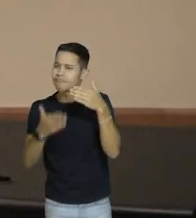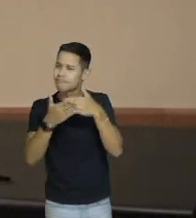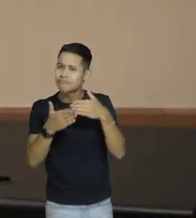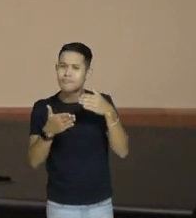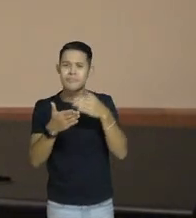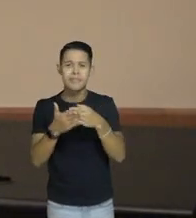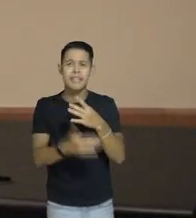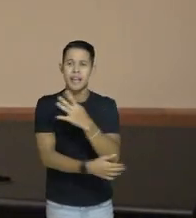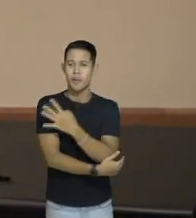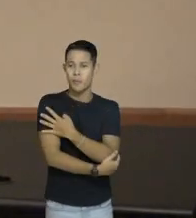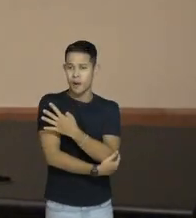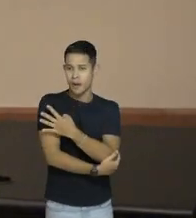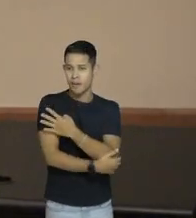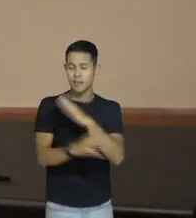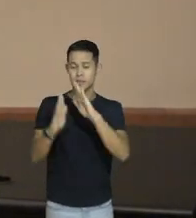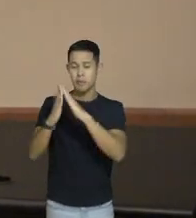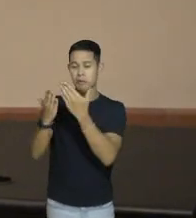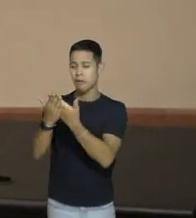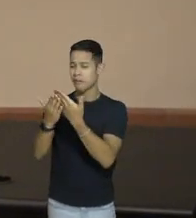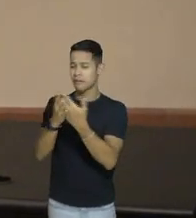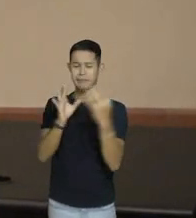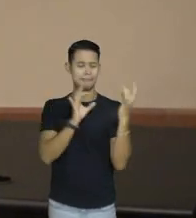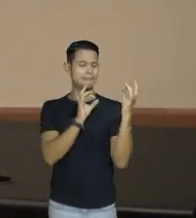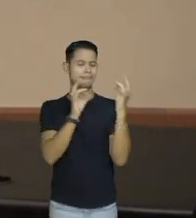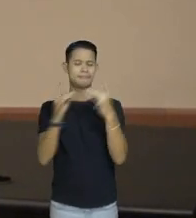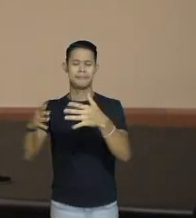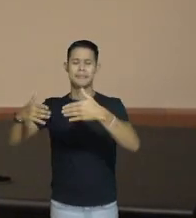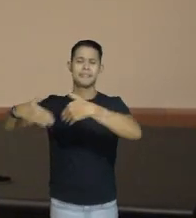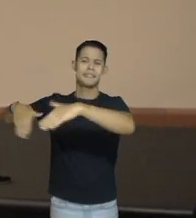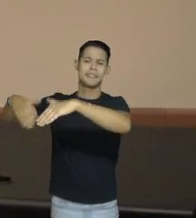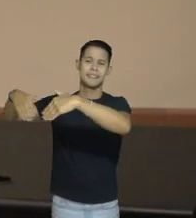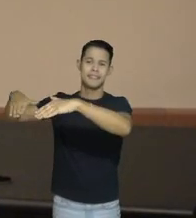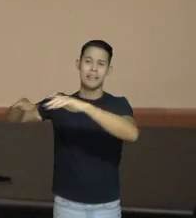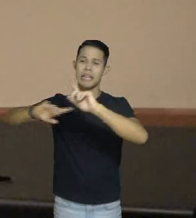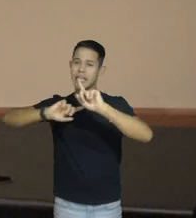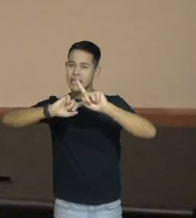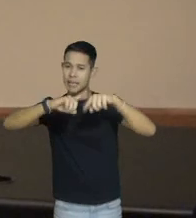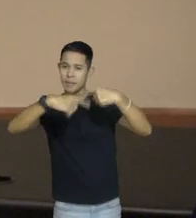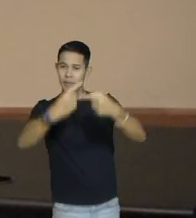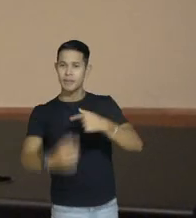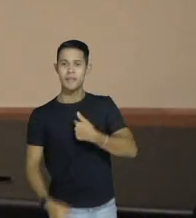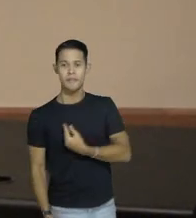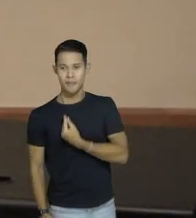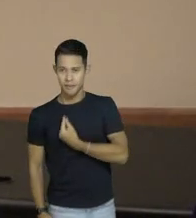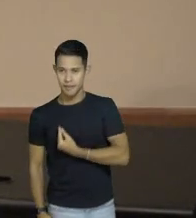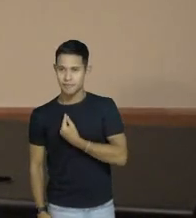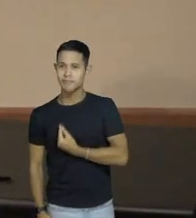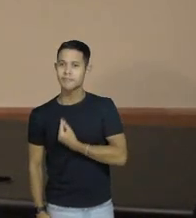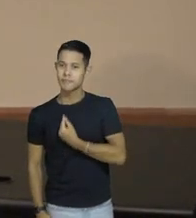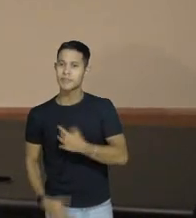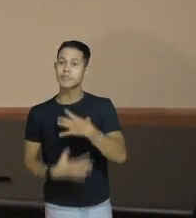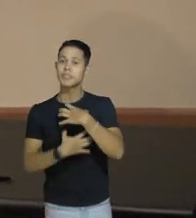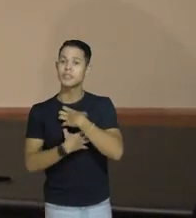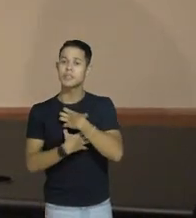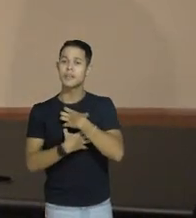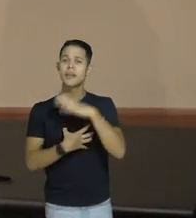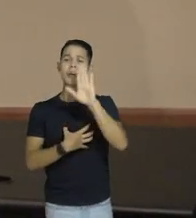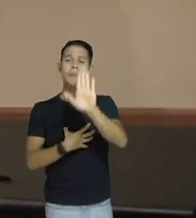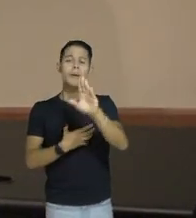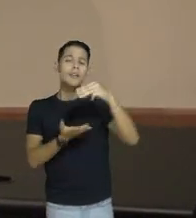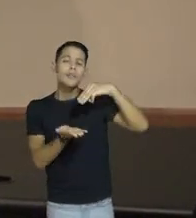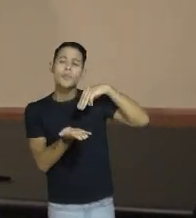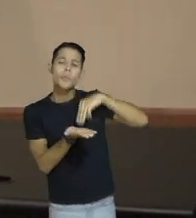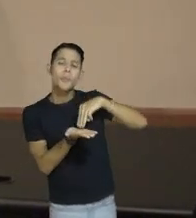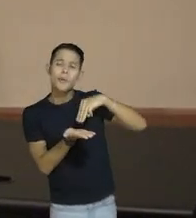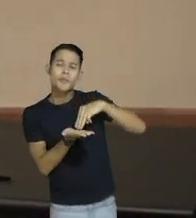abandonou a escola. Enfim, depois tem uma série de vivências emocionais. Mas por que que ela abandonou a escola